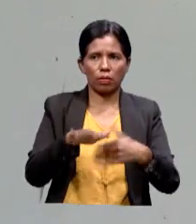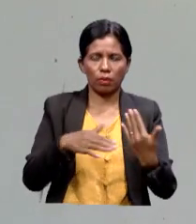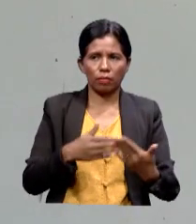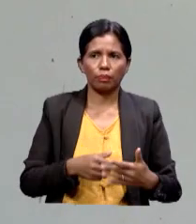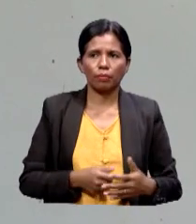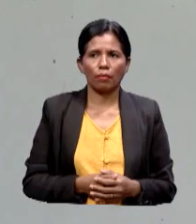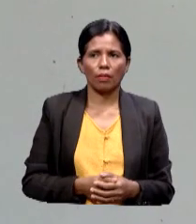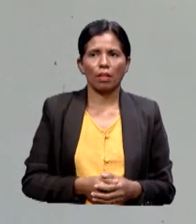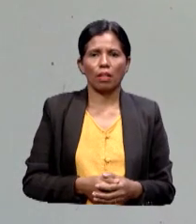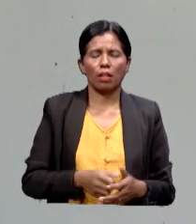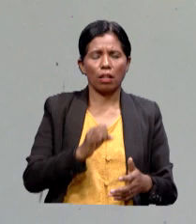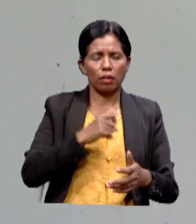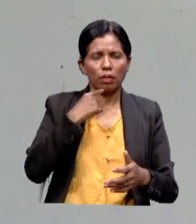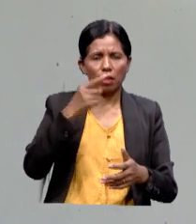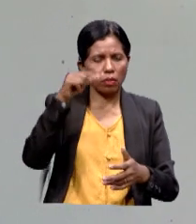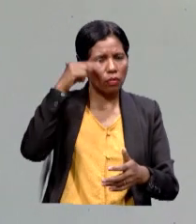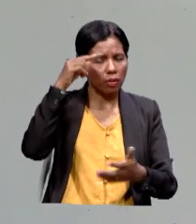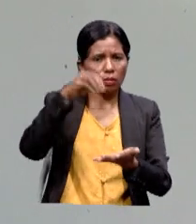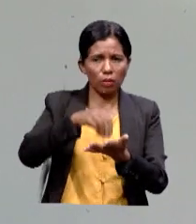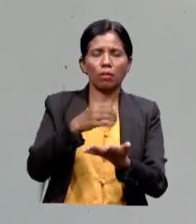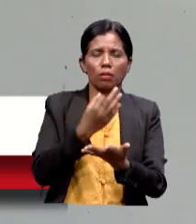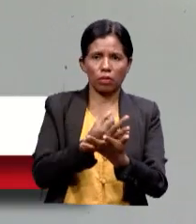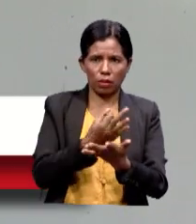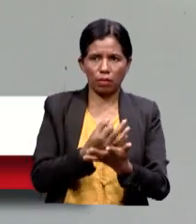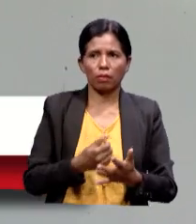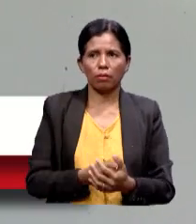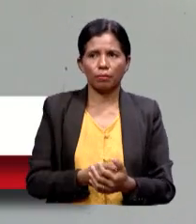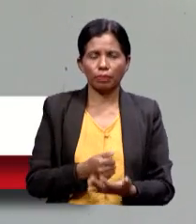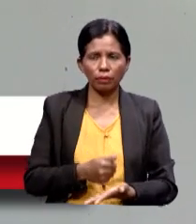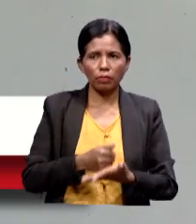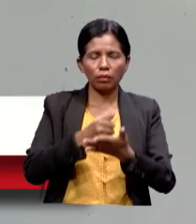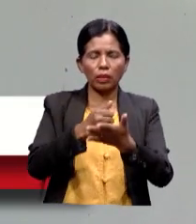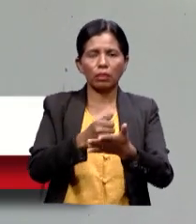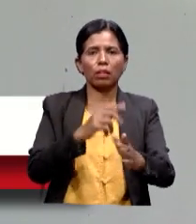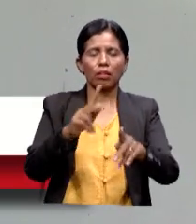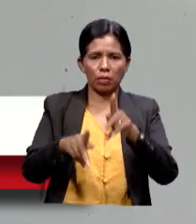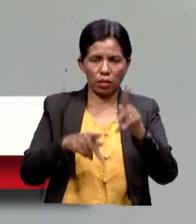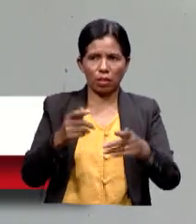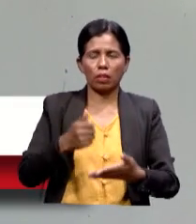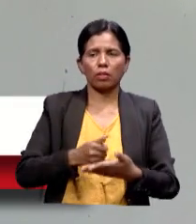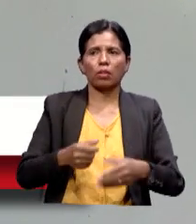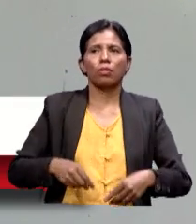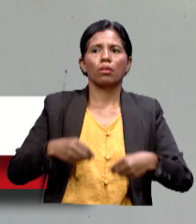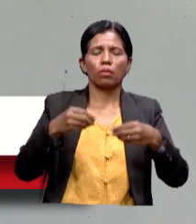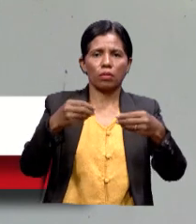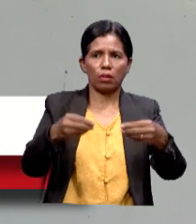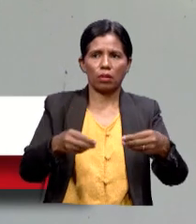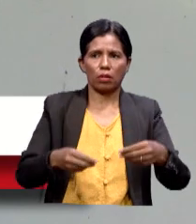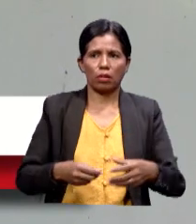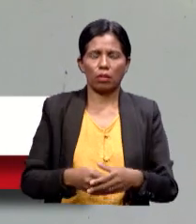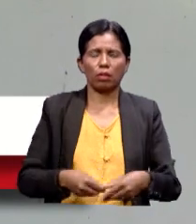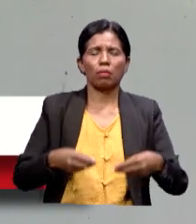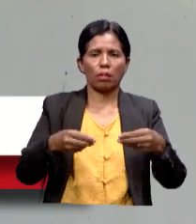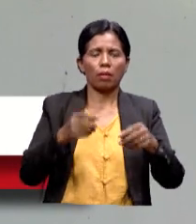Ada yang karek o governo tau osamintu atu azura povo ne azura. Fodune ho pali direita karik